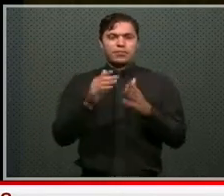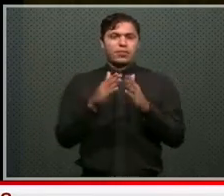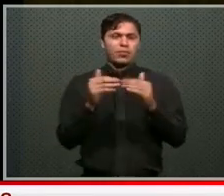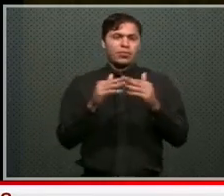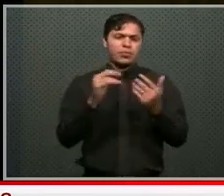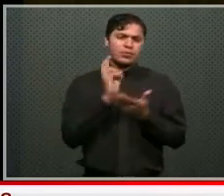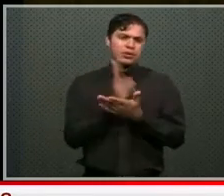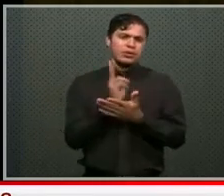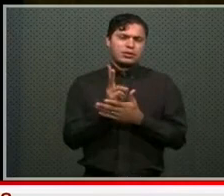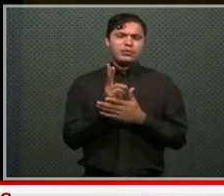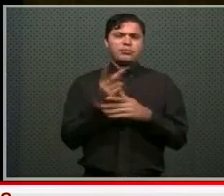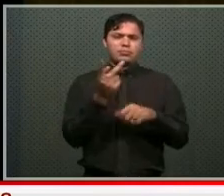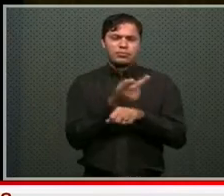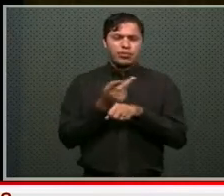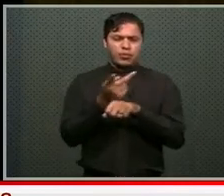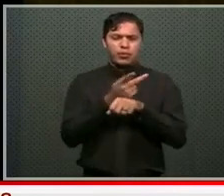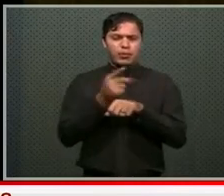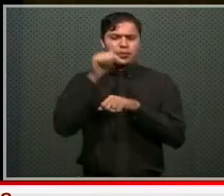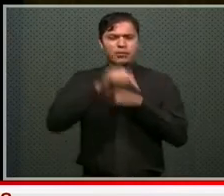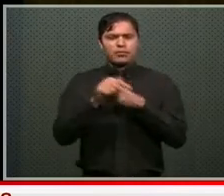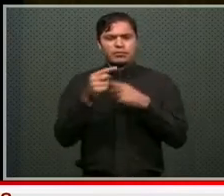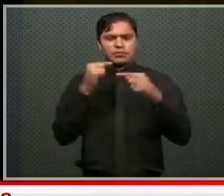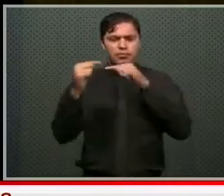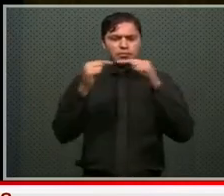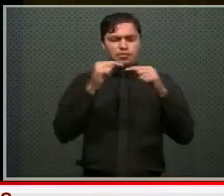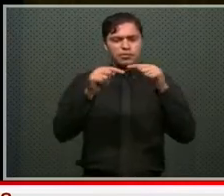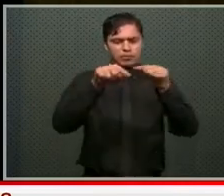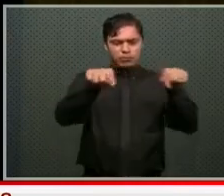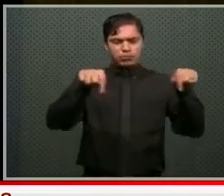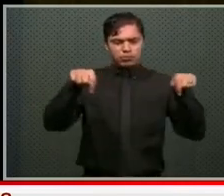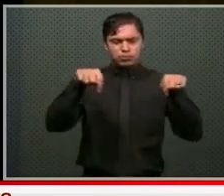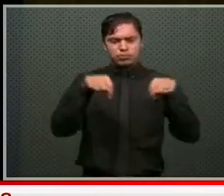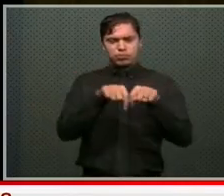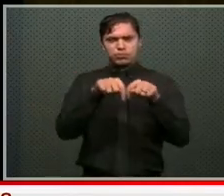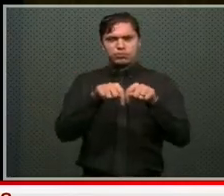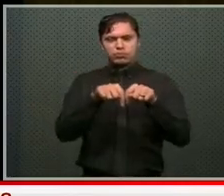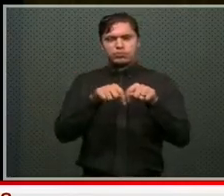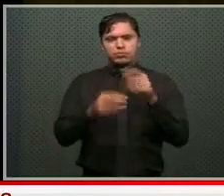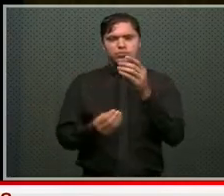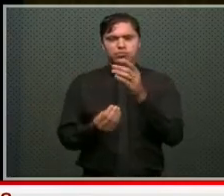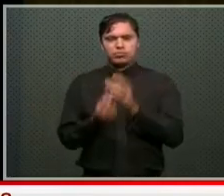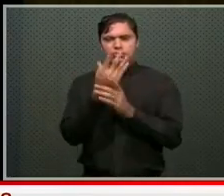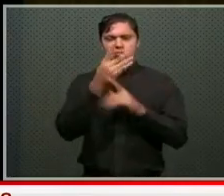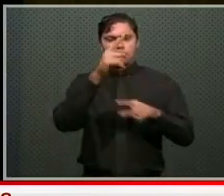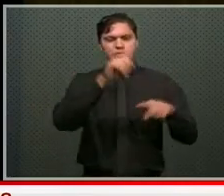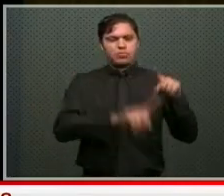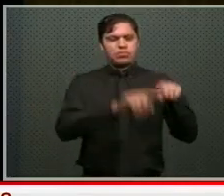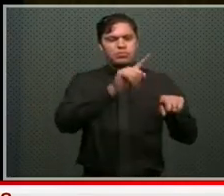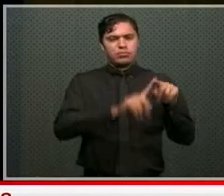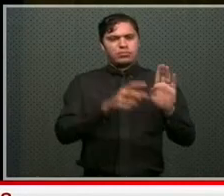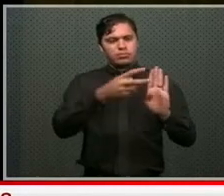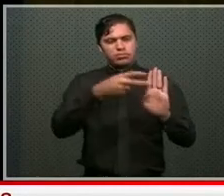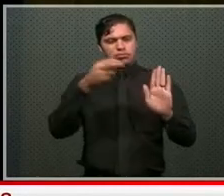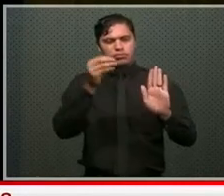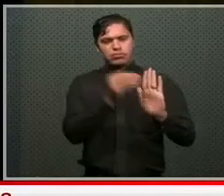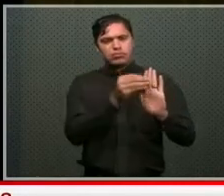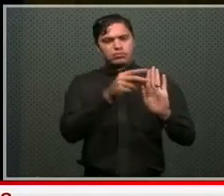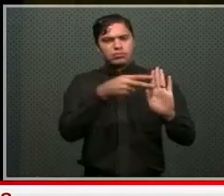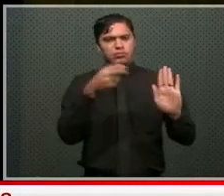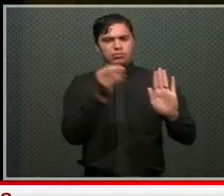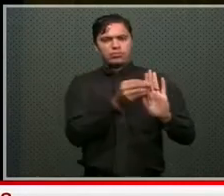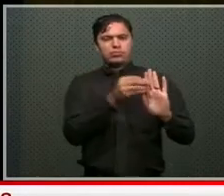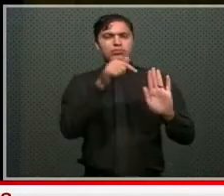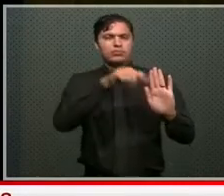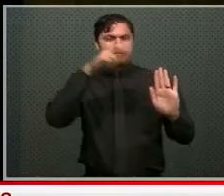sempre que fomos procurados em discutir com os gabinetes que formulam um instrumento principal que são as emendas que é um